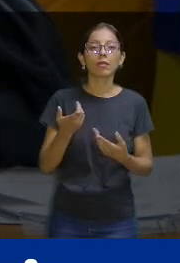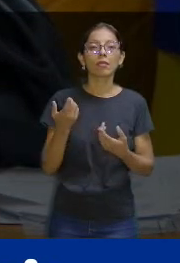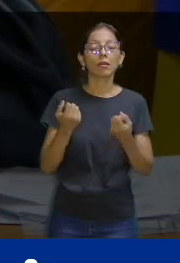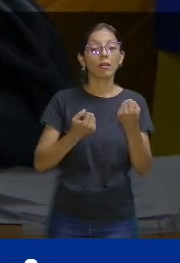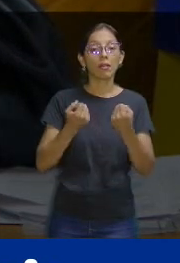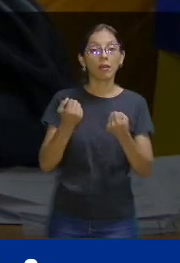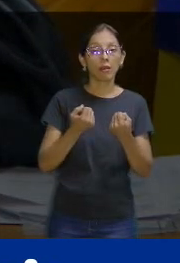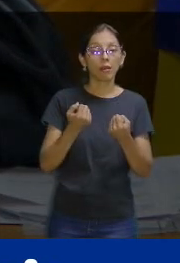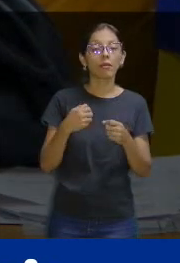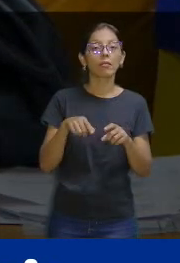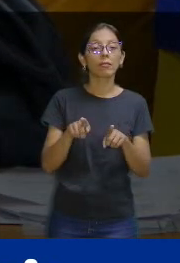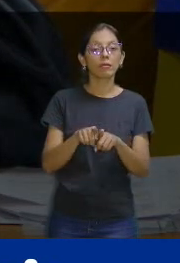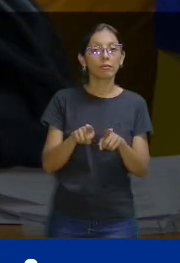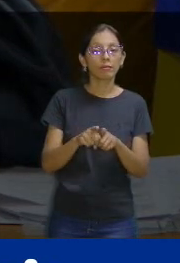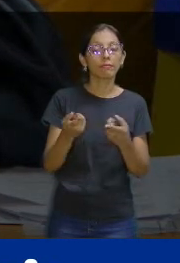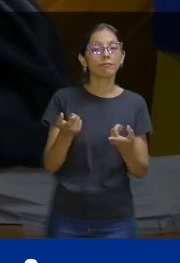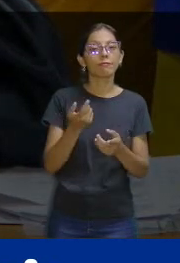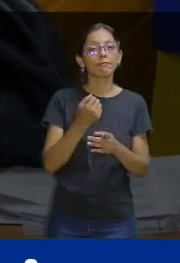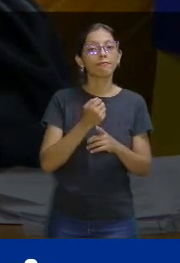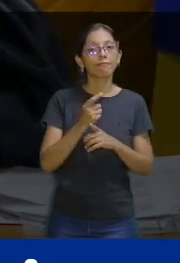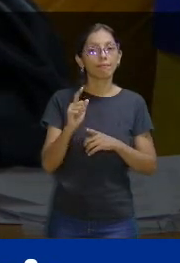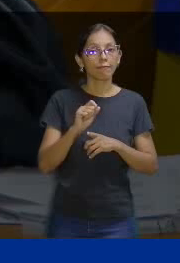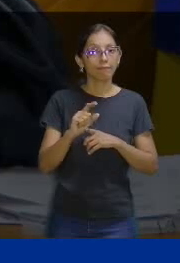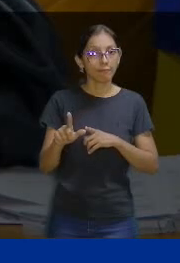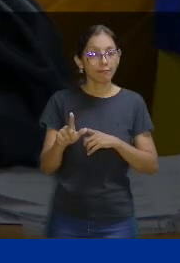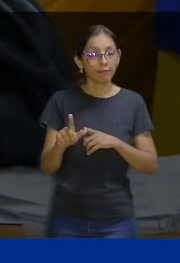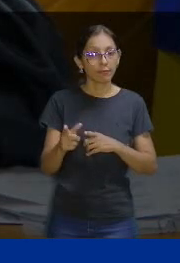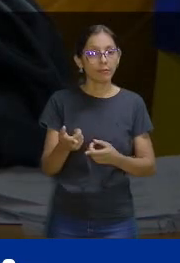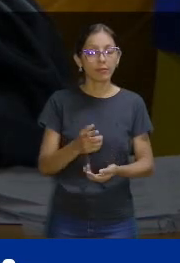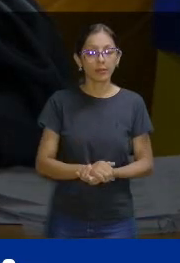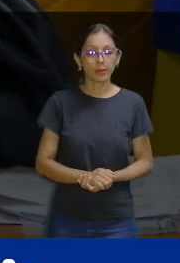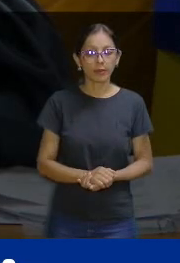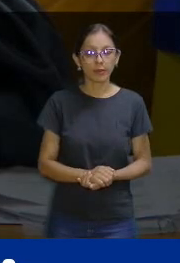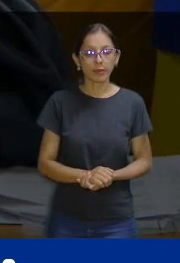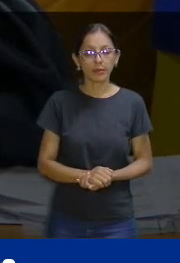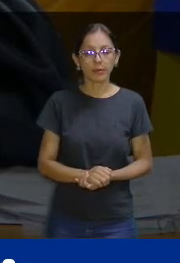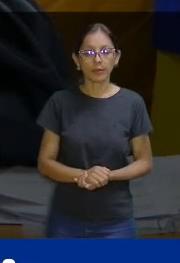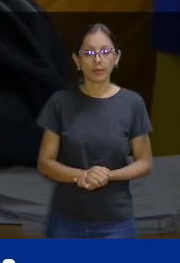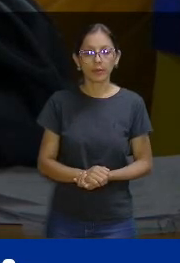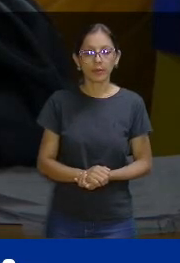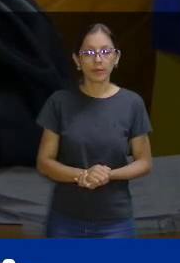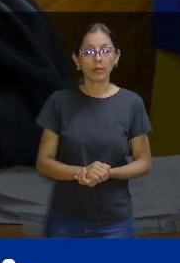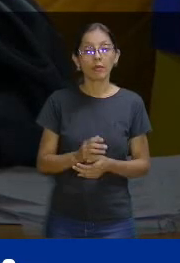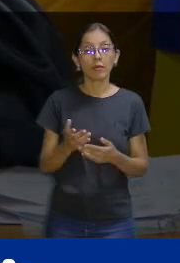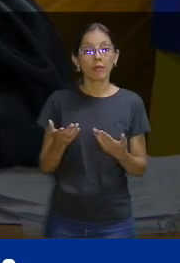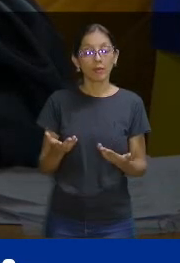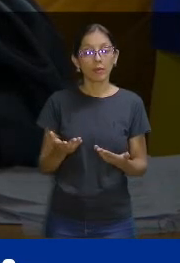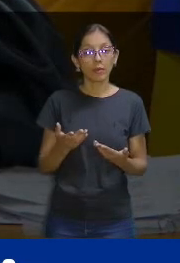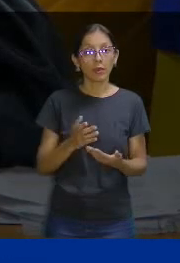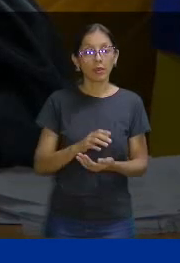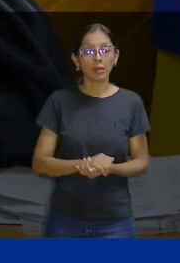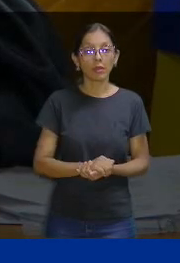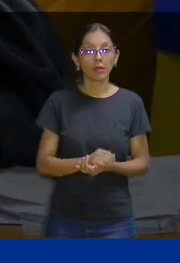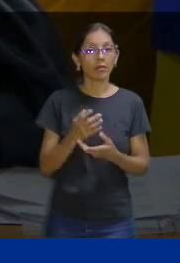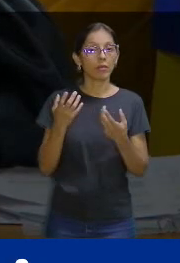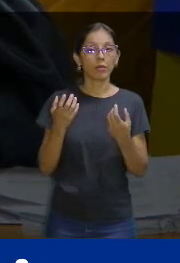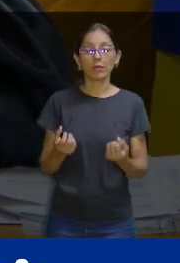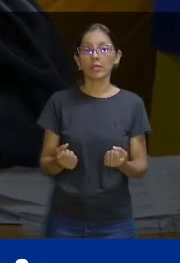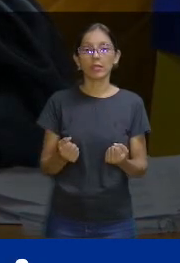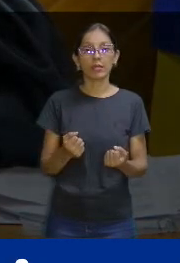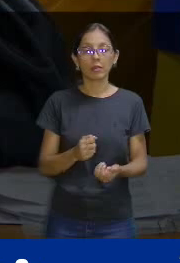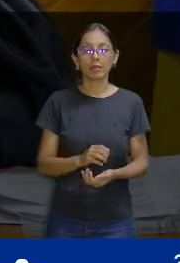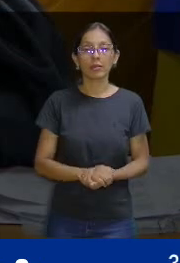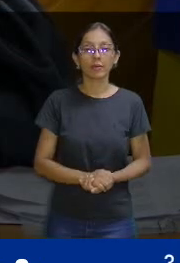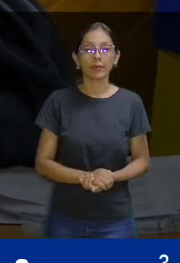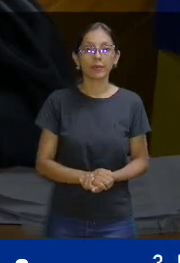apontou também a inadequação aos preços de mercado. Porém, os embargos foram rejeitados à unanimidade. Ao